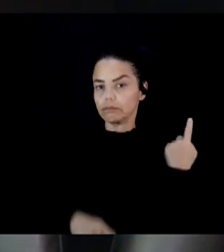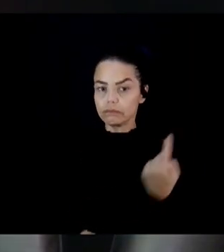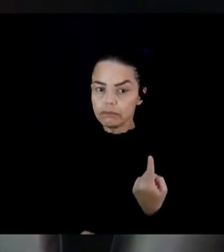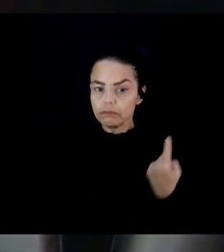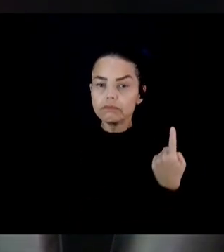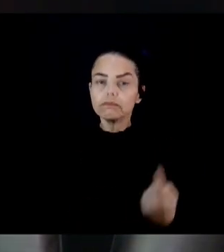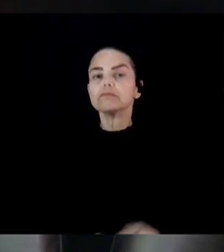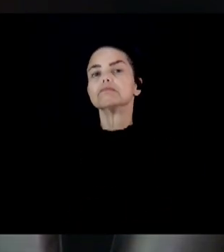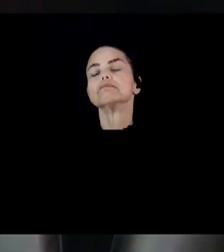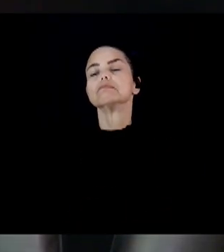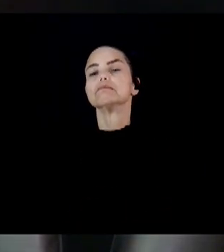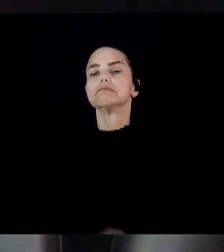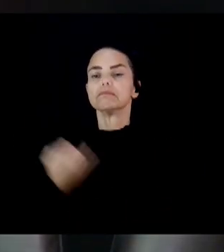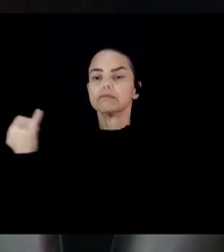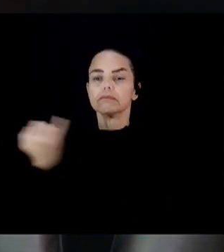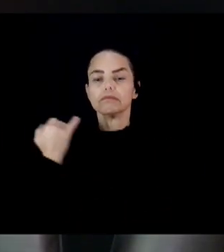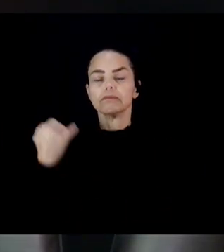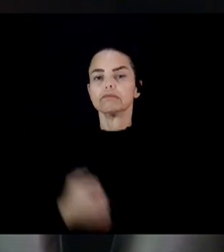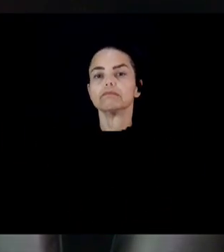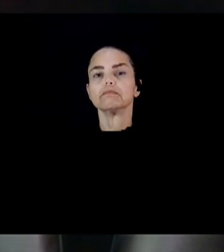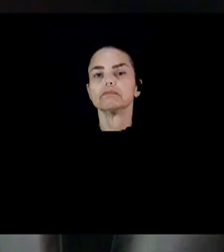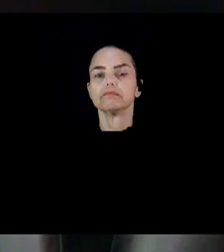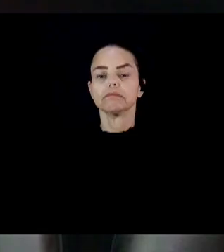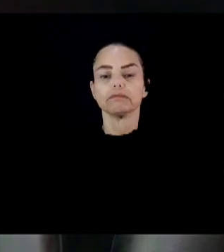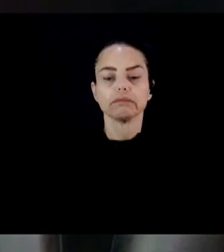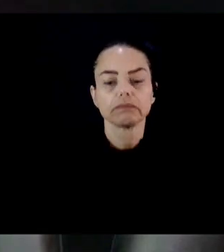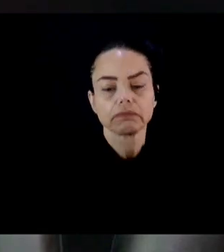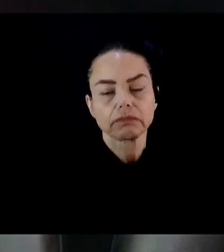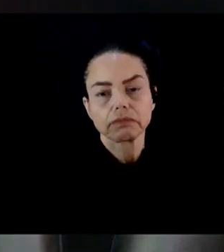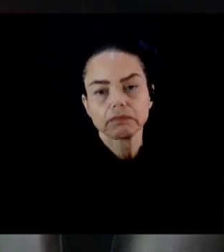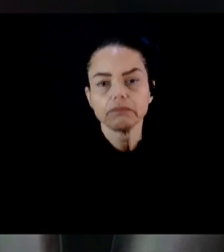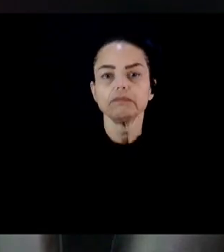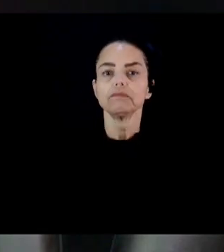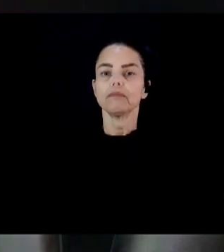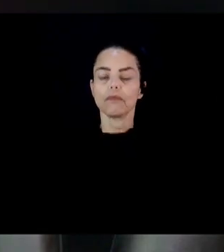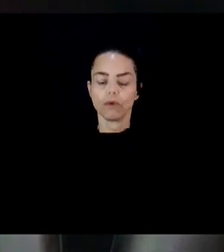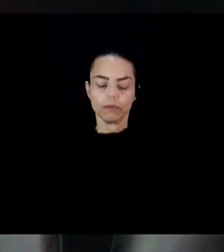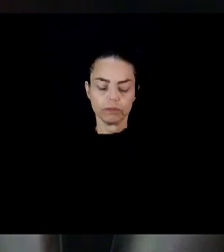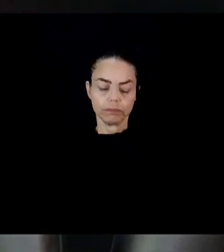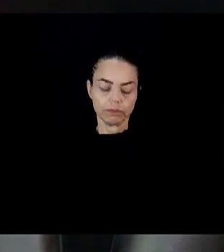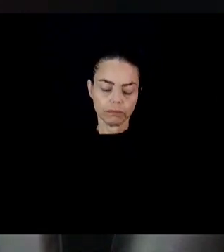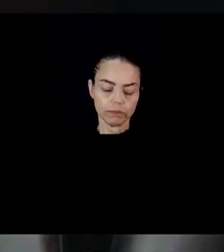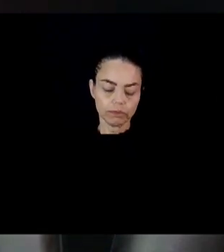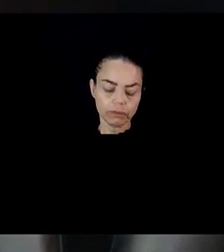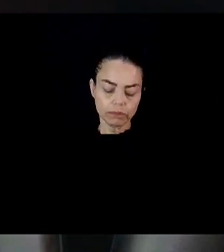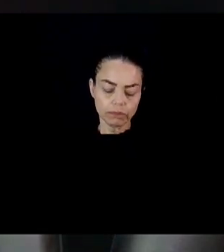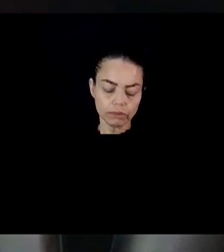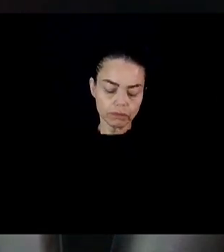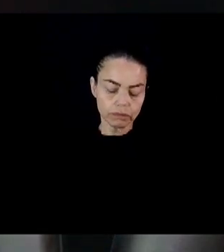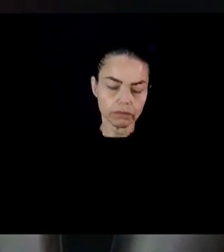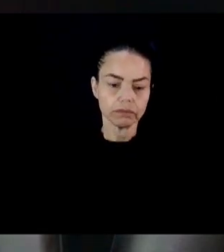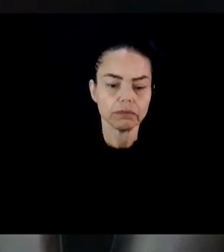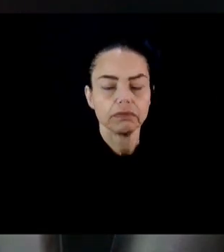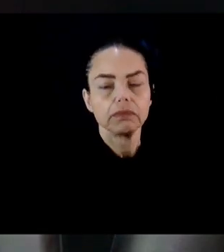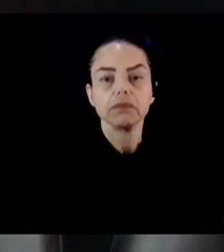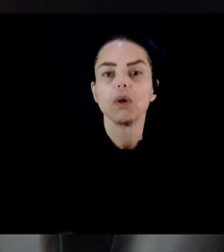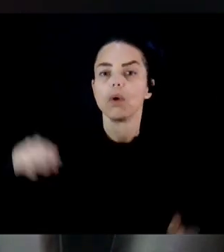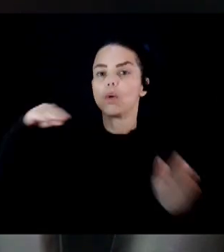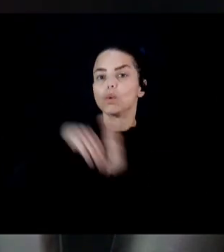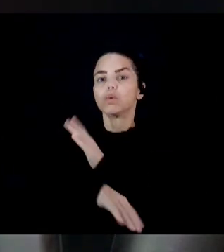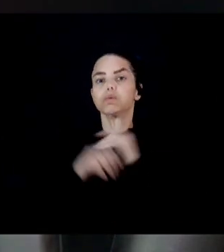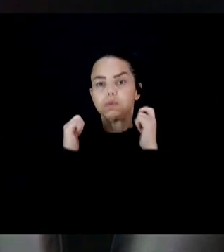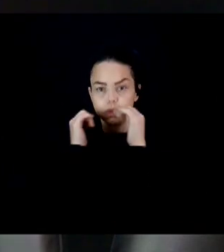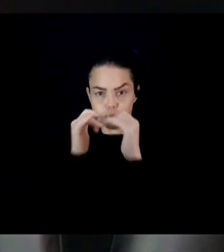muito importante que a gente, esse declínio cognitivo, ele